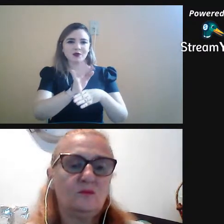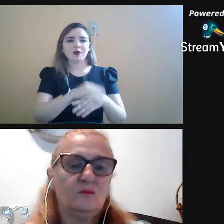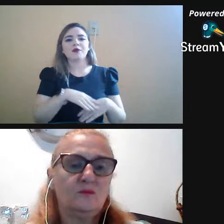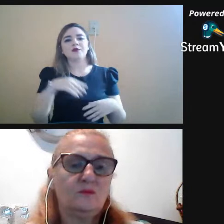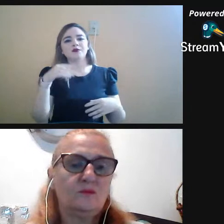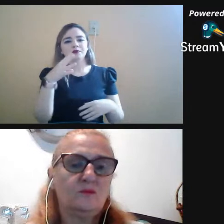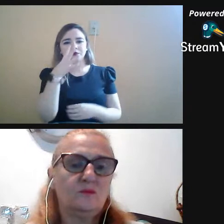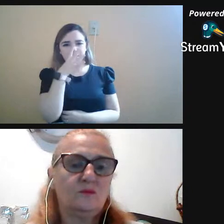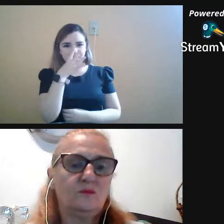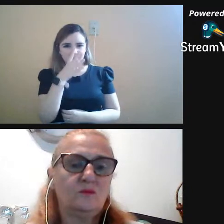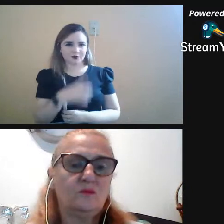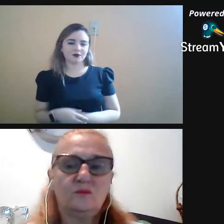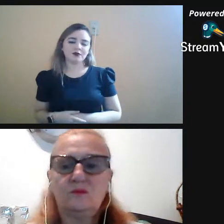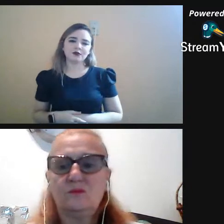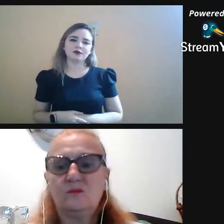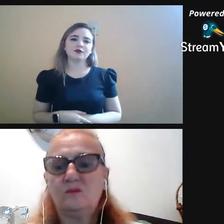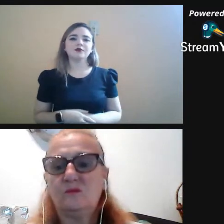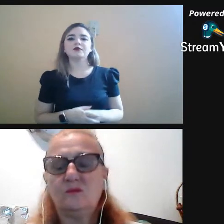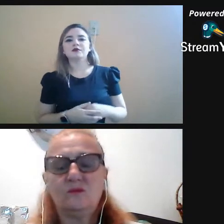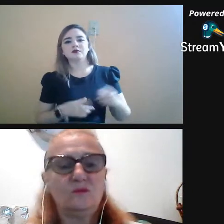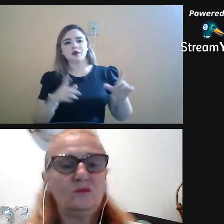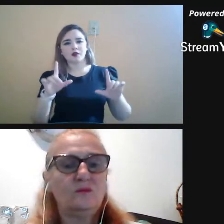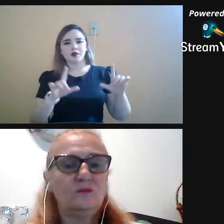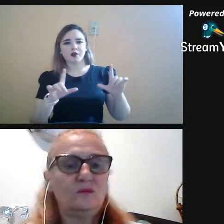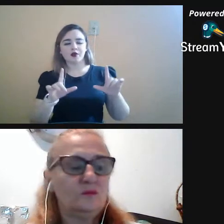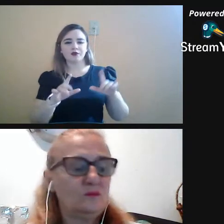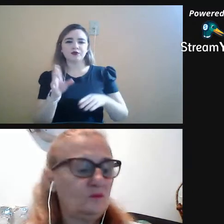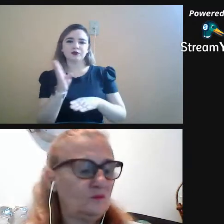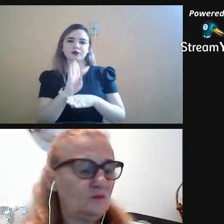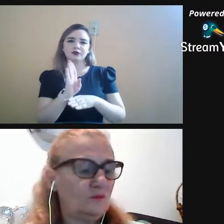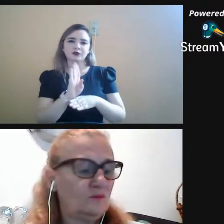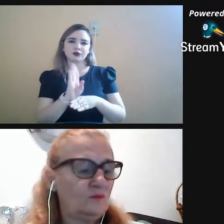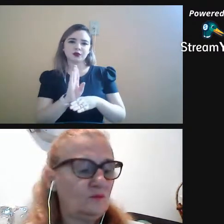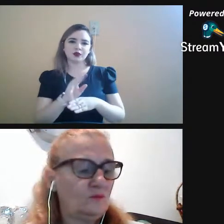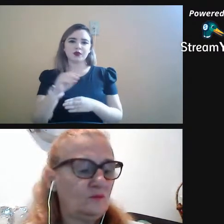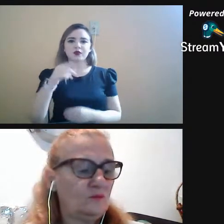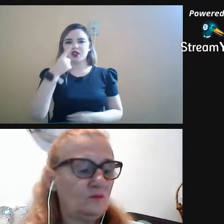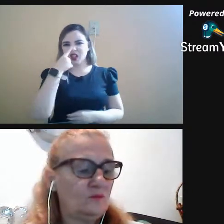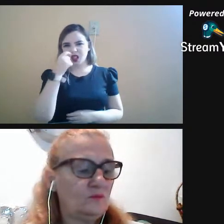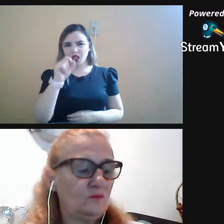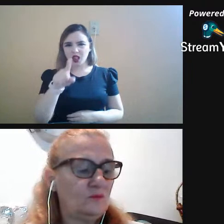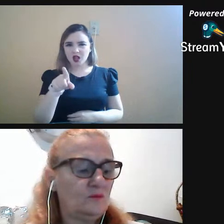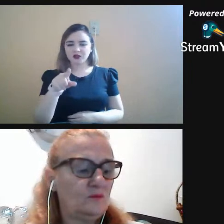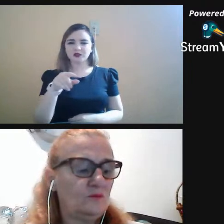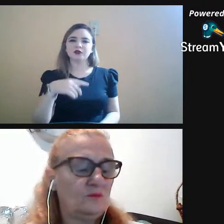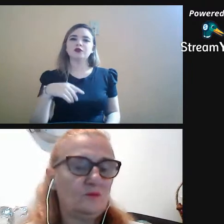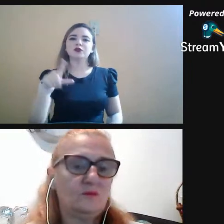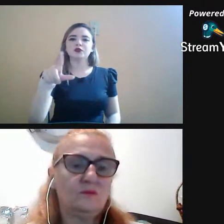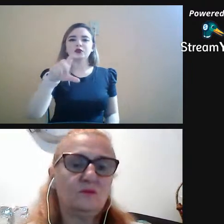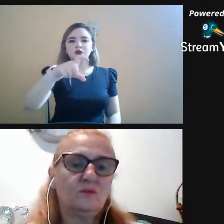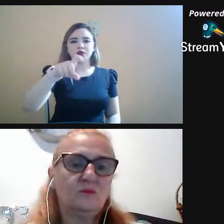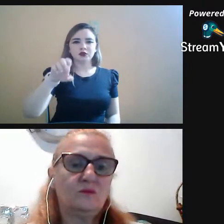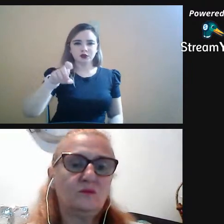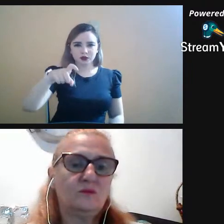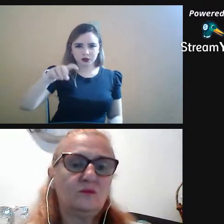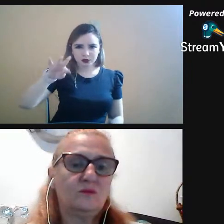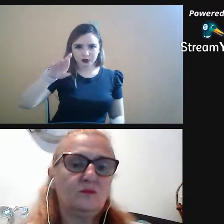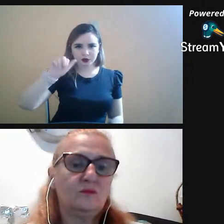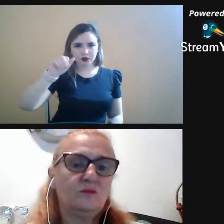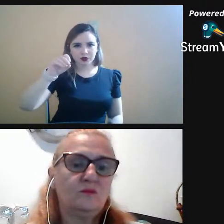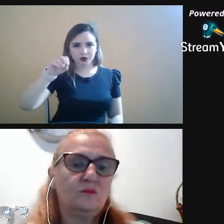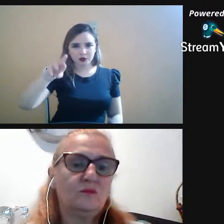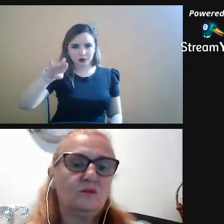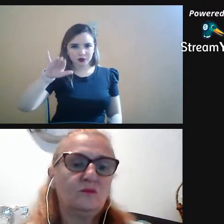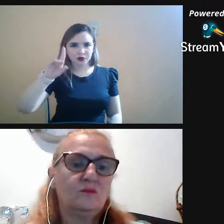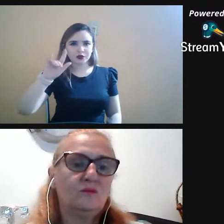ir no local do lixo, do filme, quando o aterro